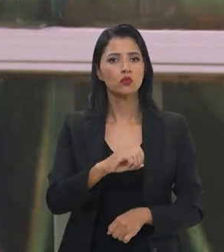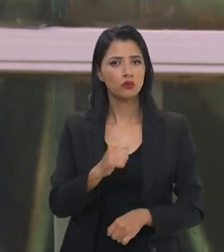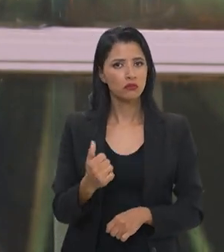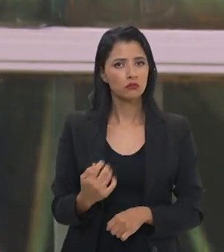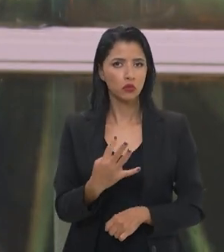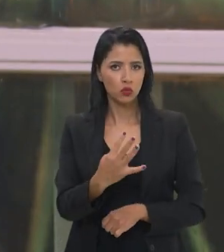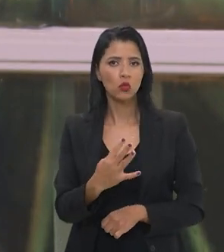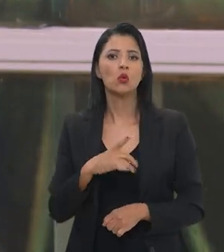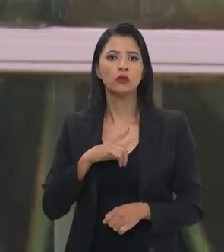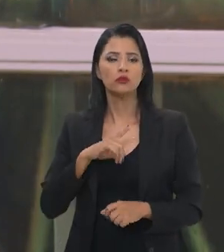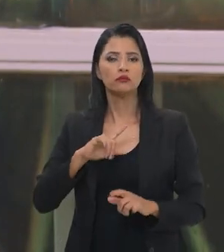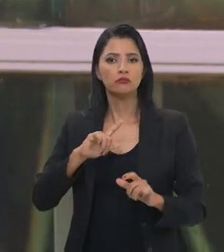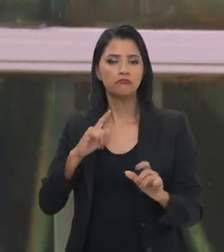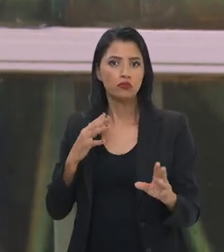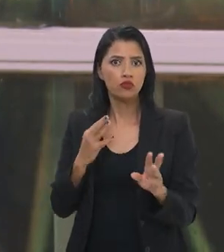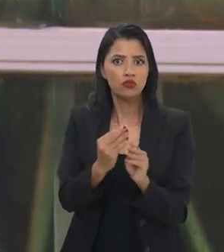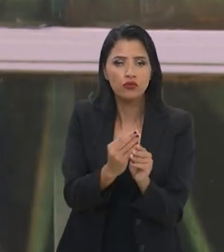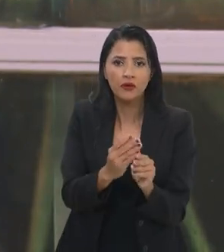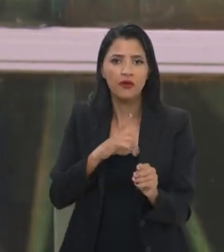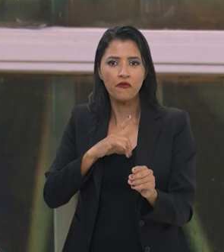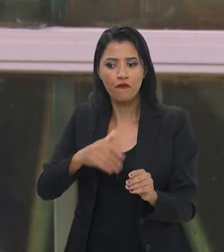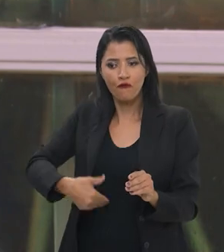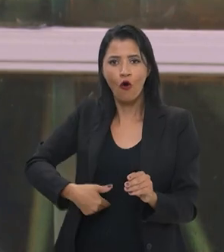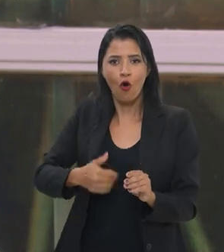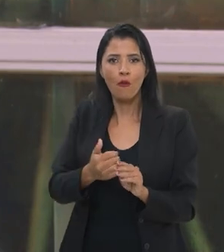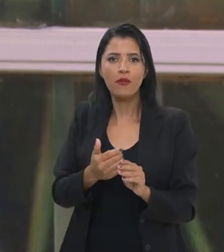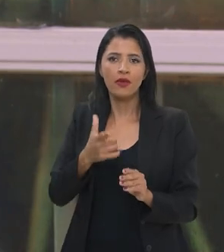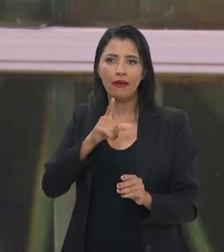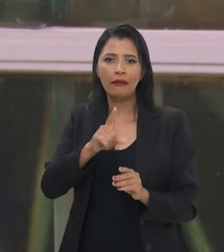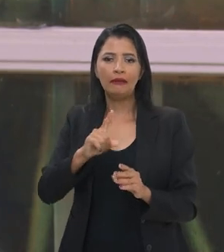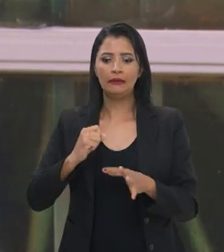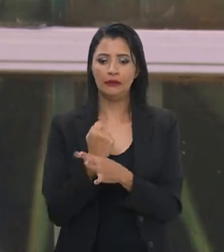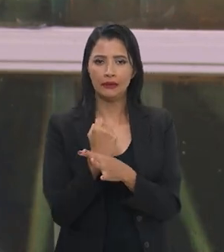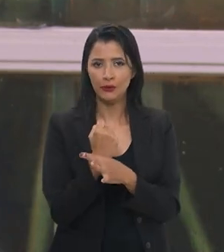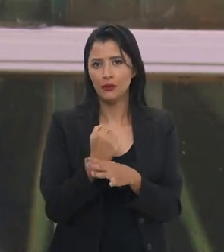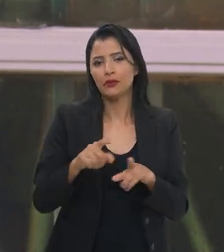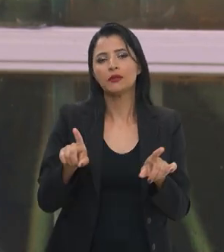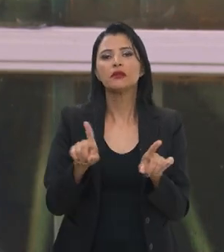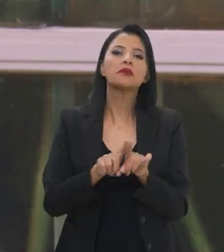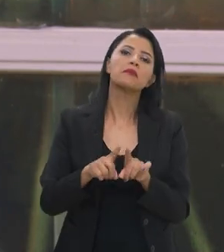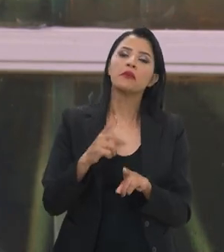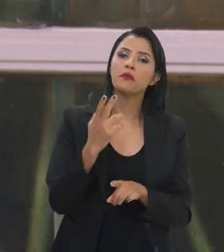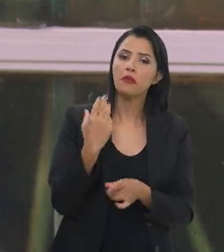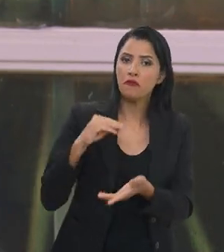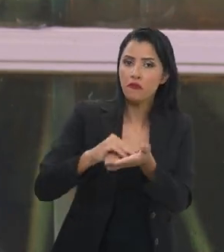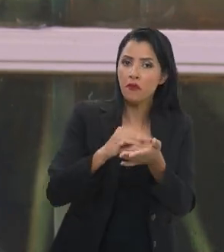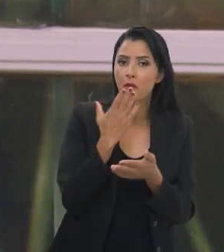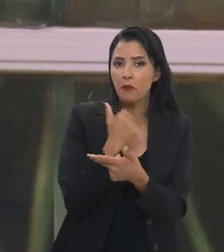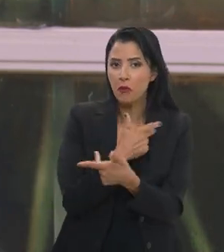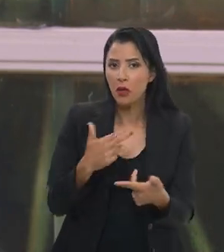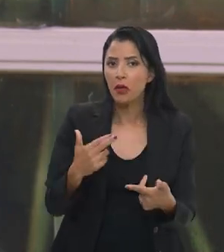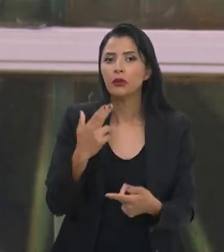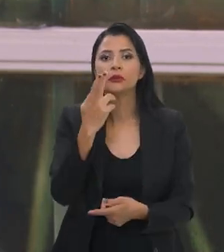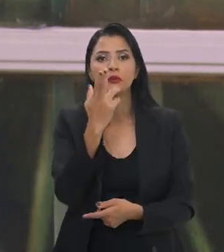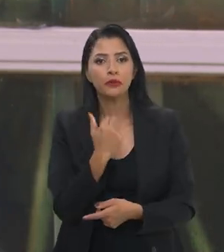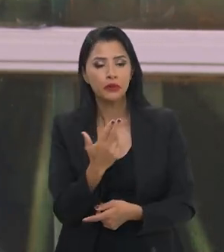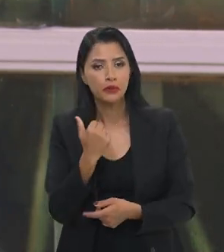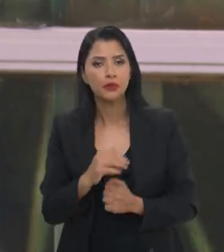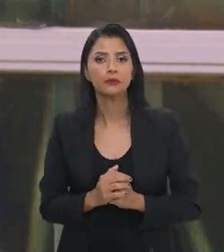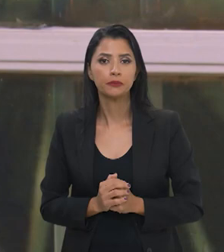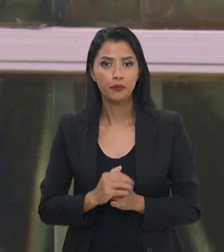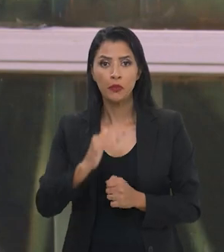em 2014 saiu do mapa da fome o Brasil saiu do mapa da insegurança alimentar e